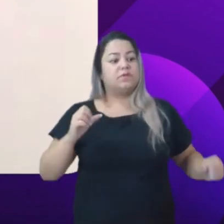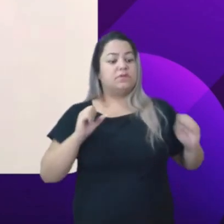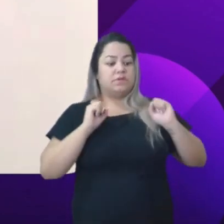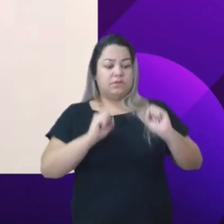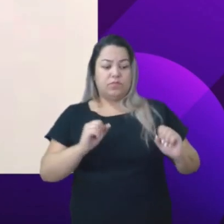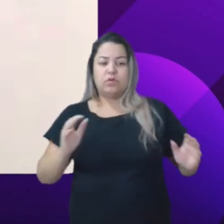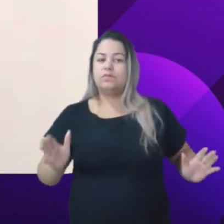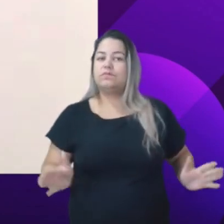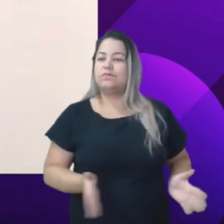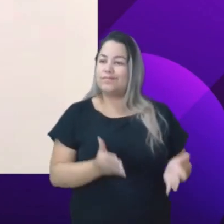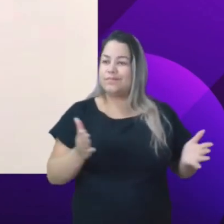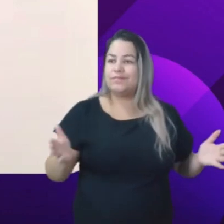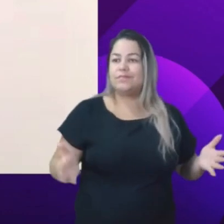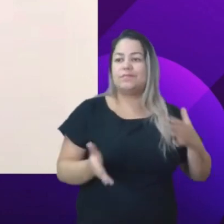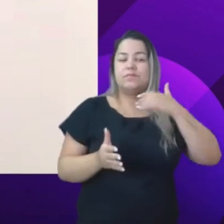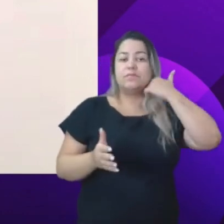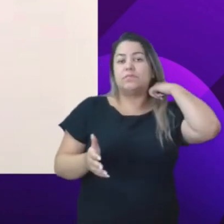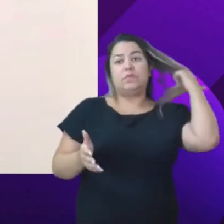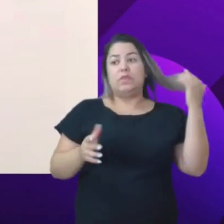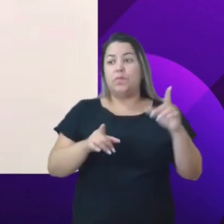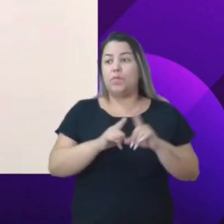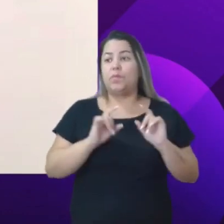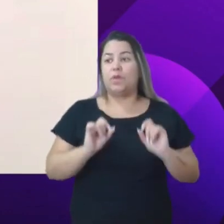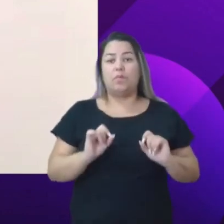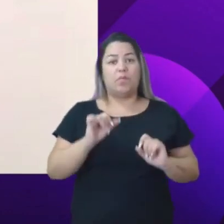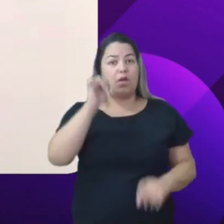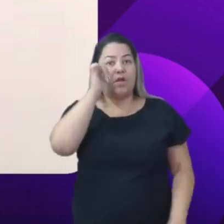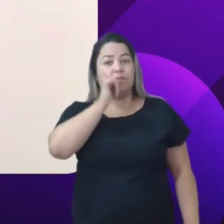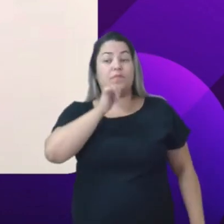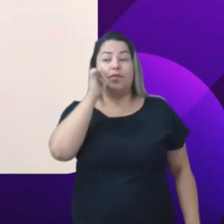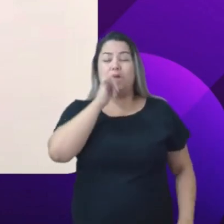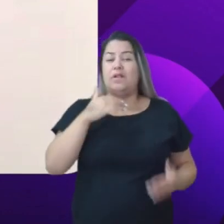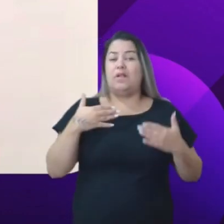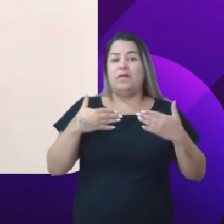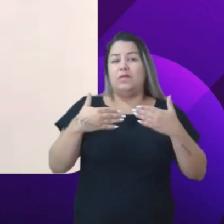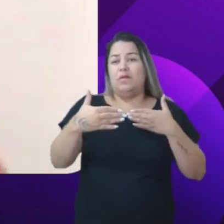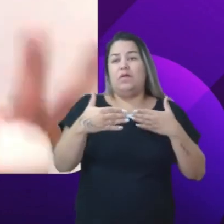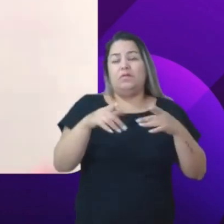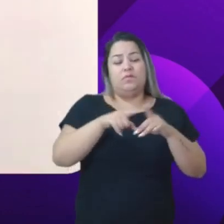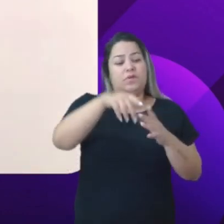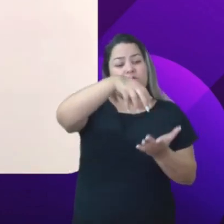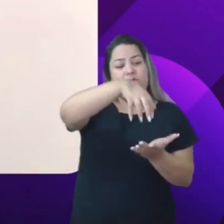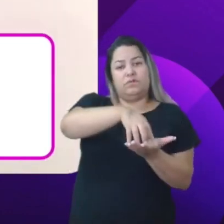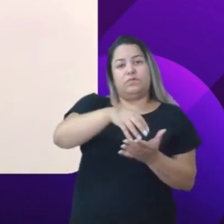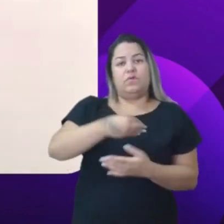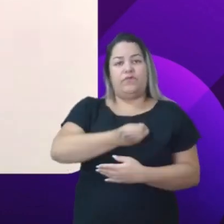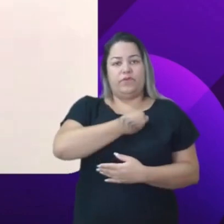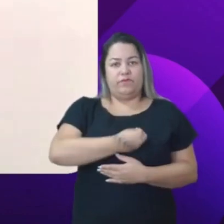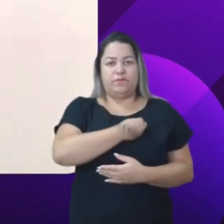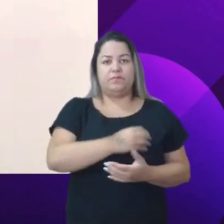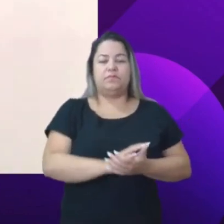gente potencializar e da gente empoderar mulheres para além, né? Para além do território de onde a gente vive.